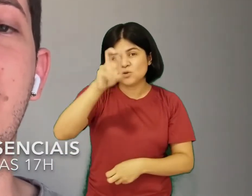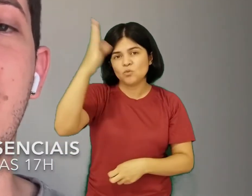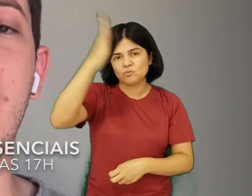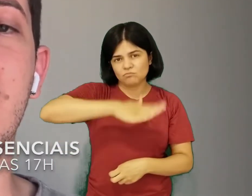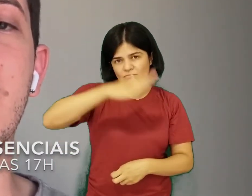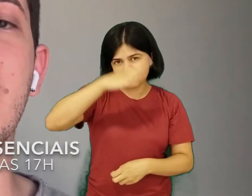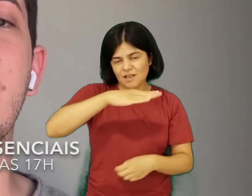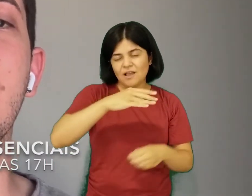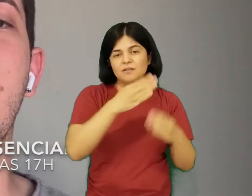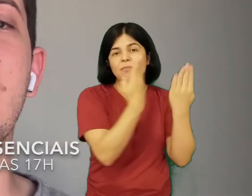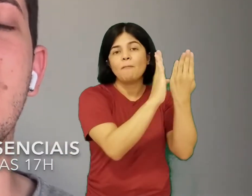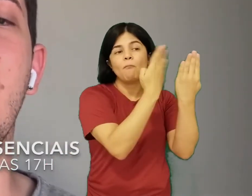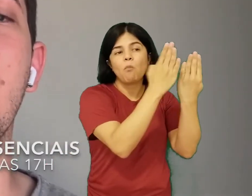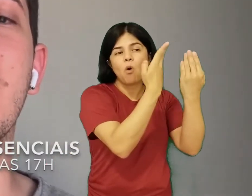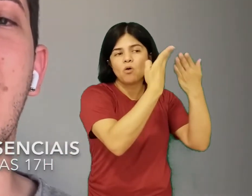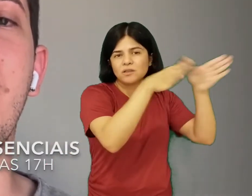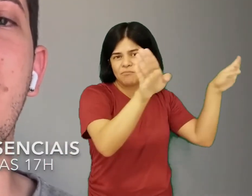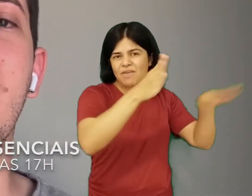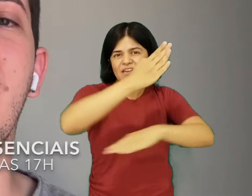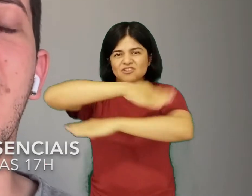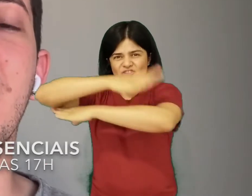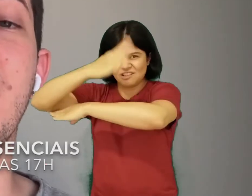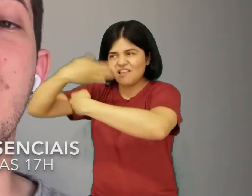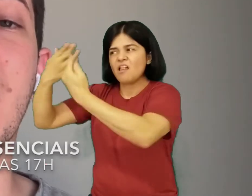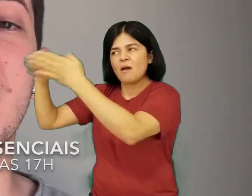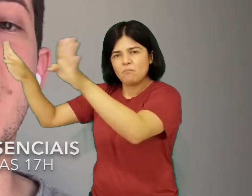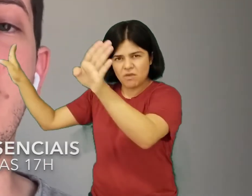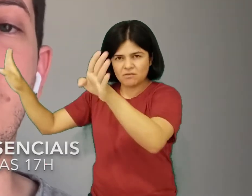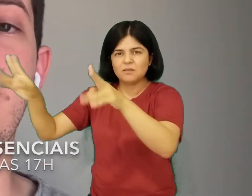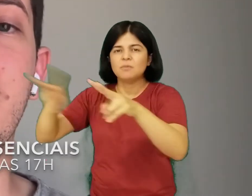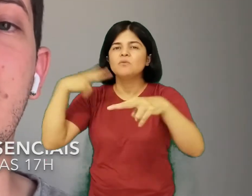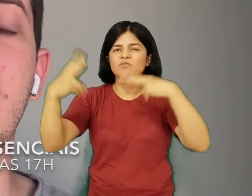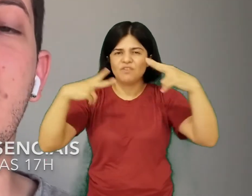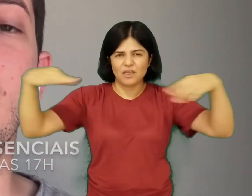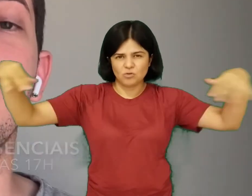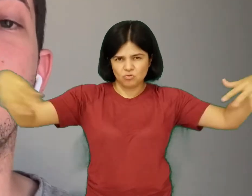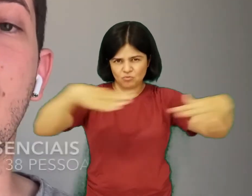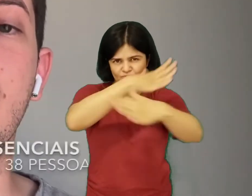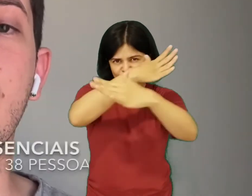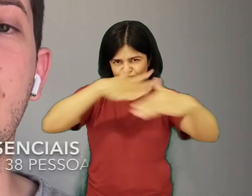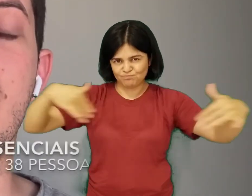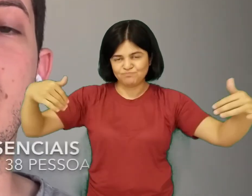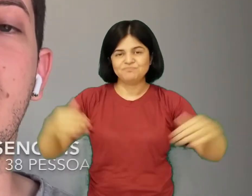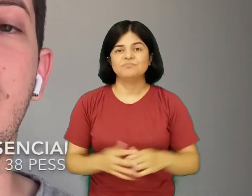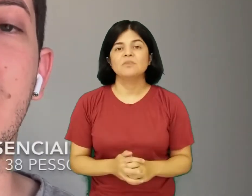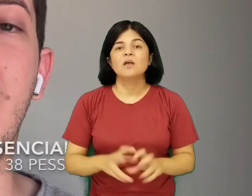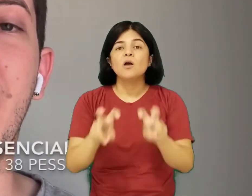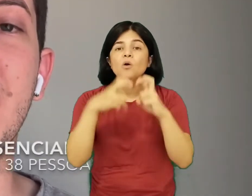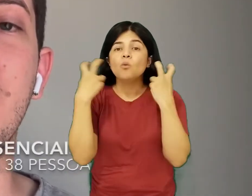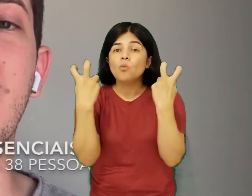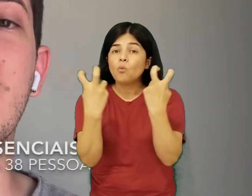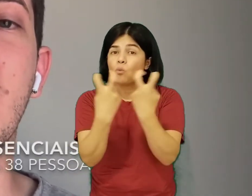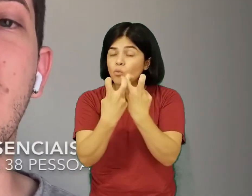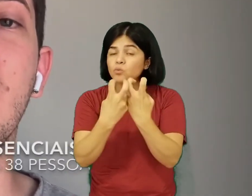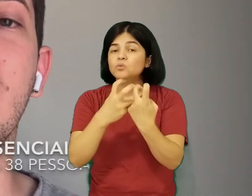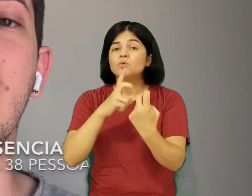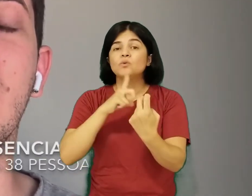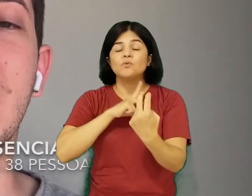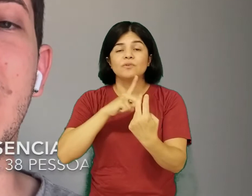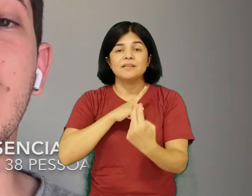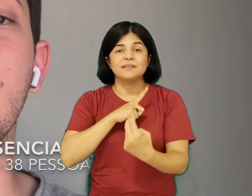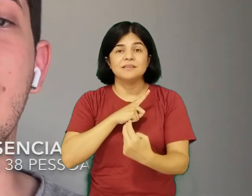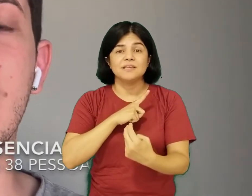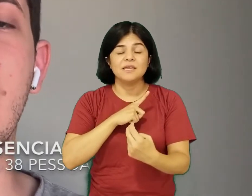fiquem abertas, para assim aumentar a ventilação. Os cultos vão ter a